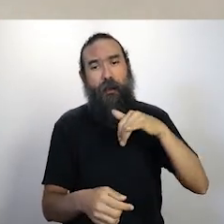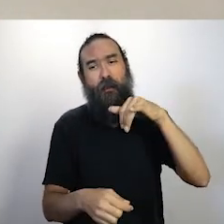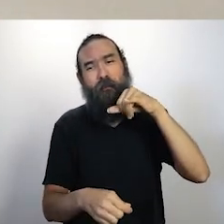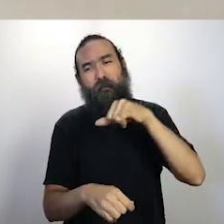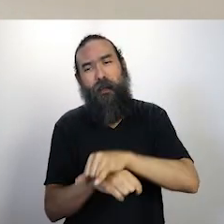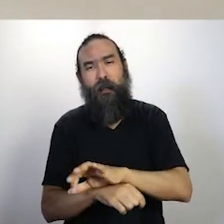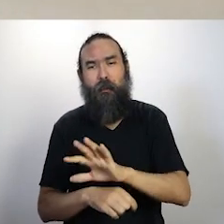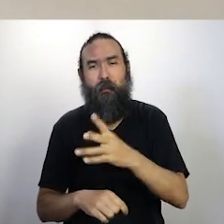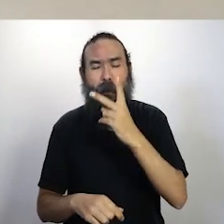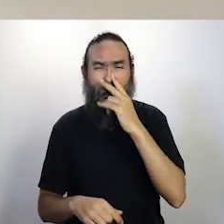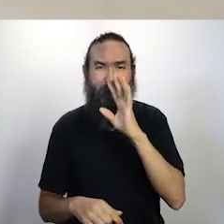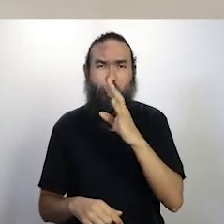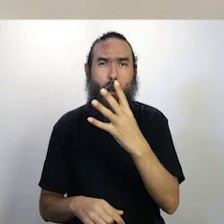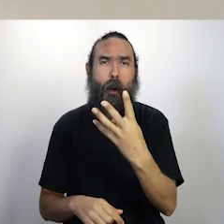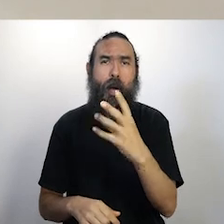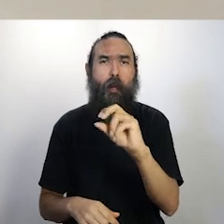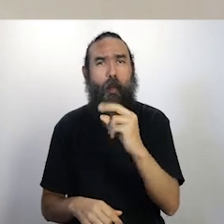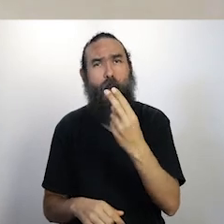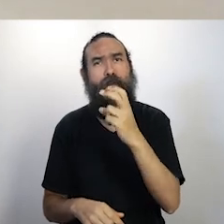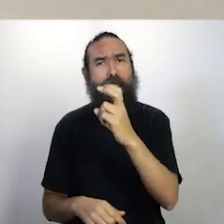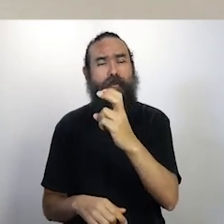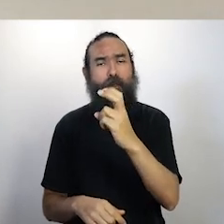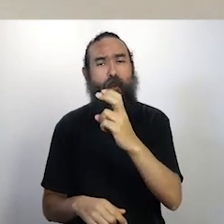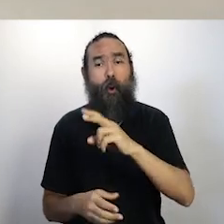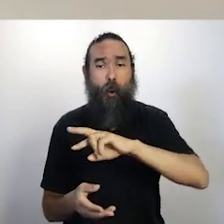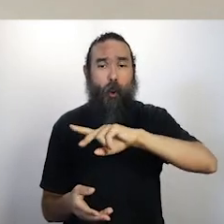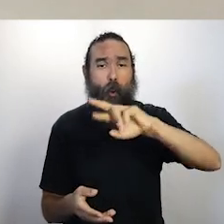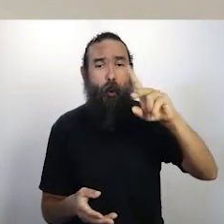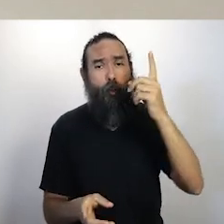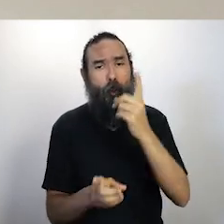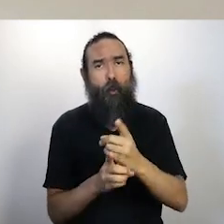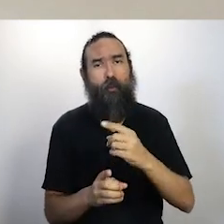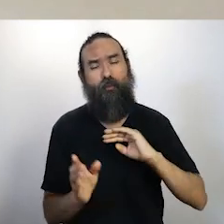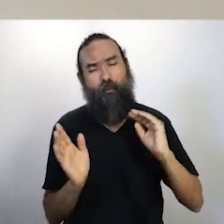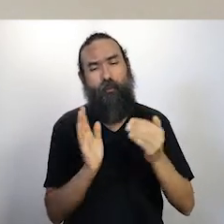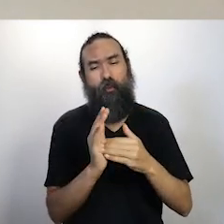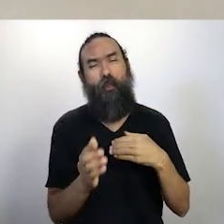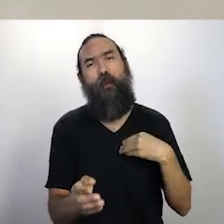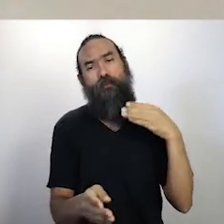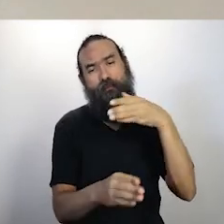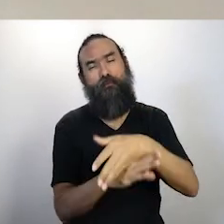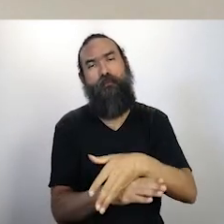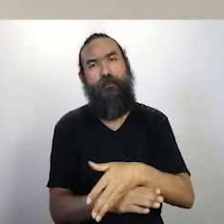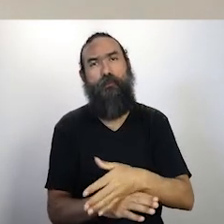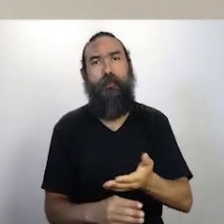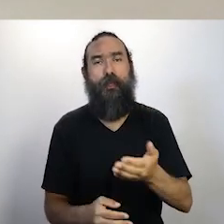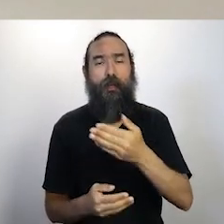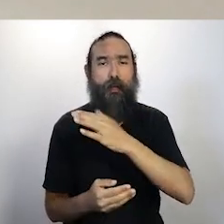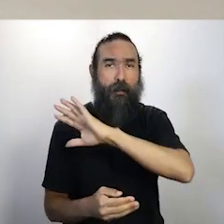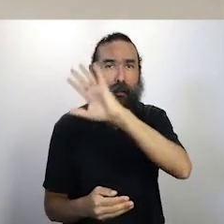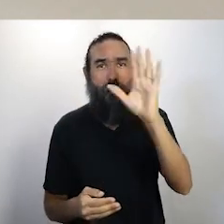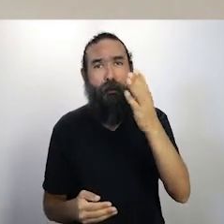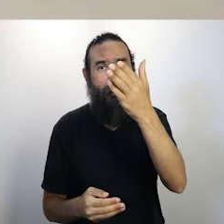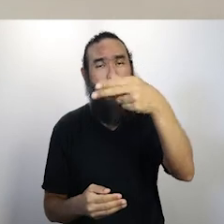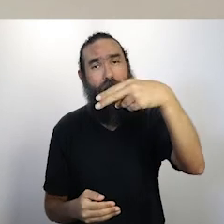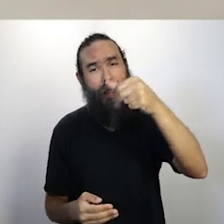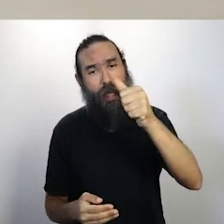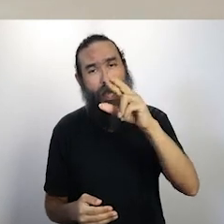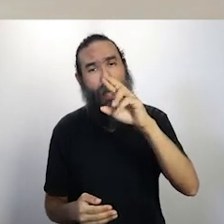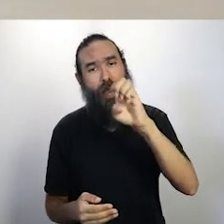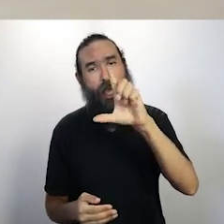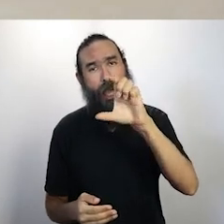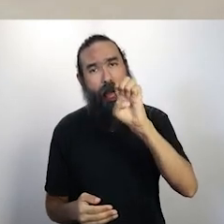amado aí da Chapada e muita saudade de vocês todos muito obrigado pelo convite como a Lemberg que diz da